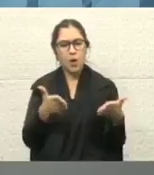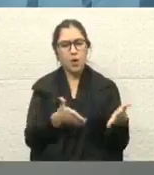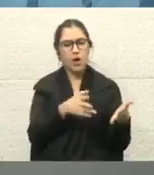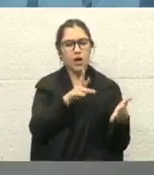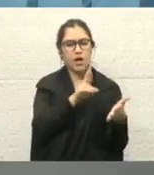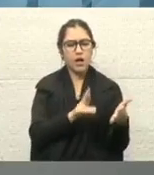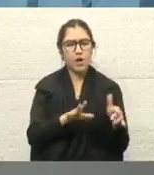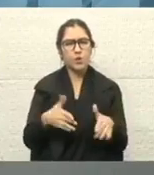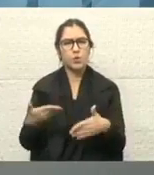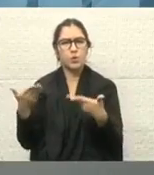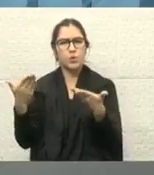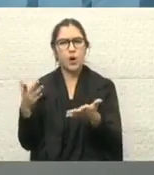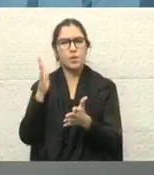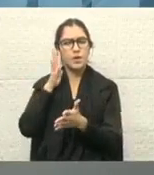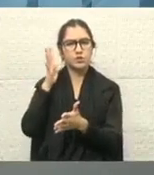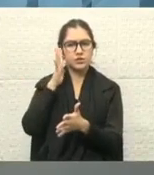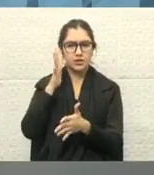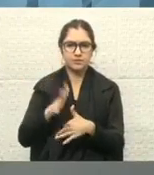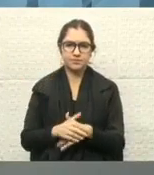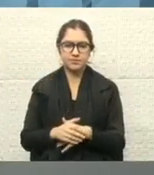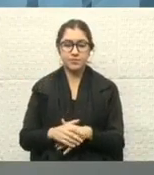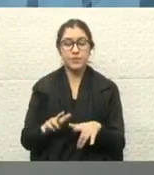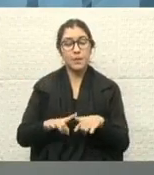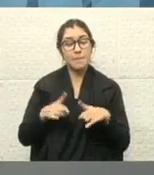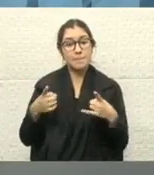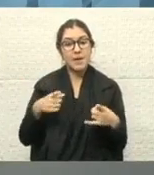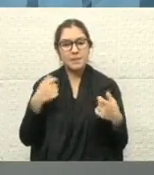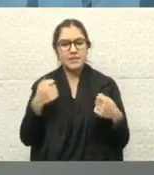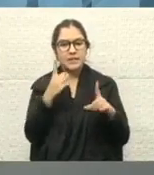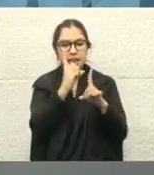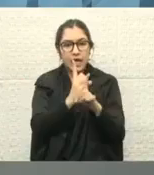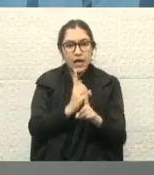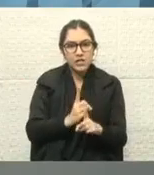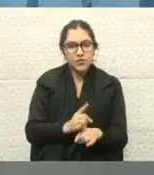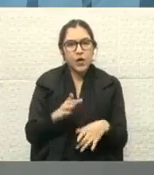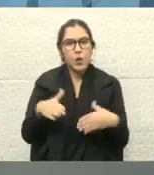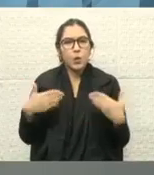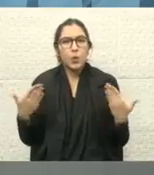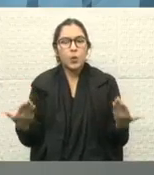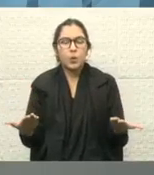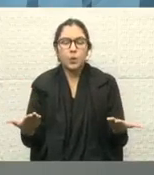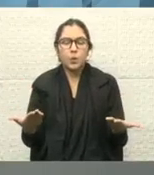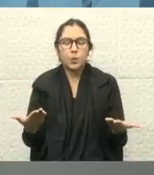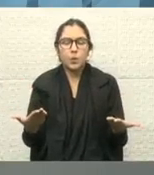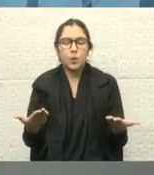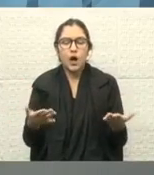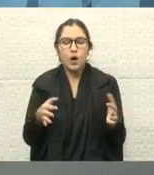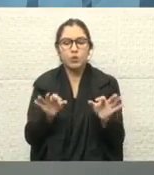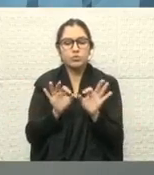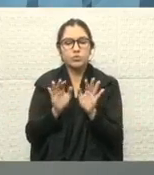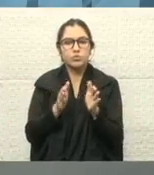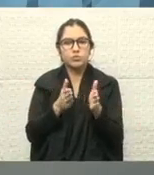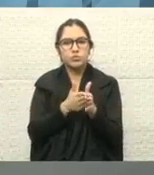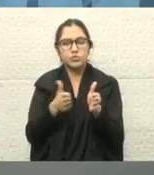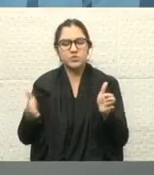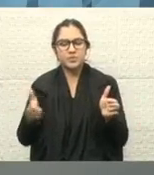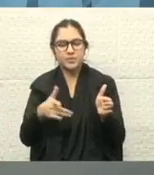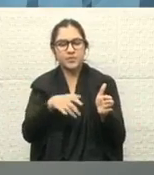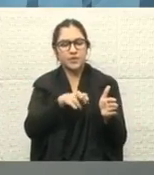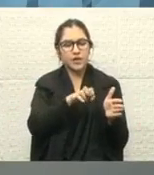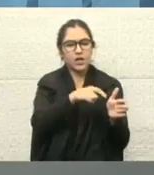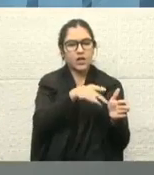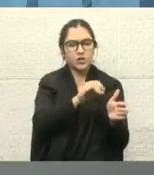real, qual é a parte imaginária. Basta identificar qual seria o deslocamento em relação ao